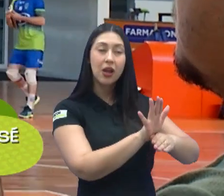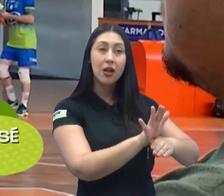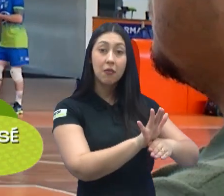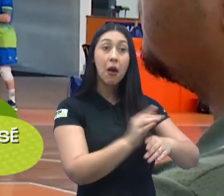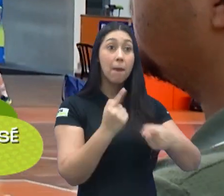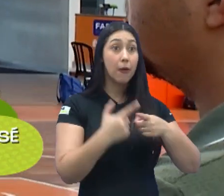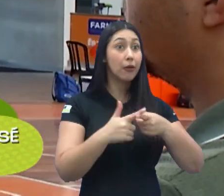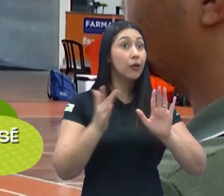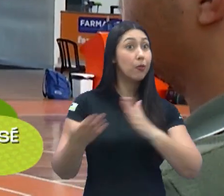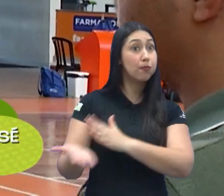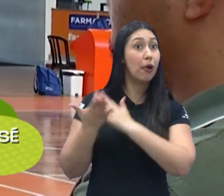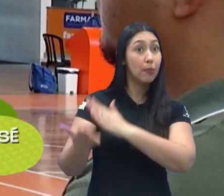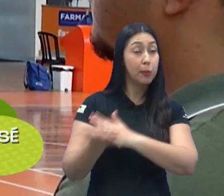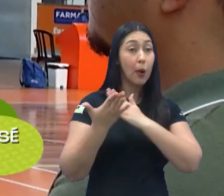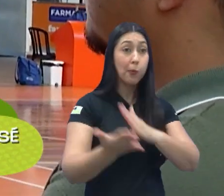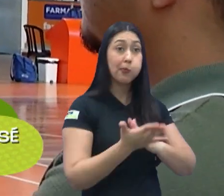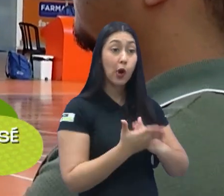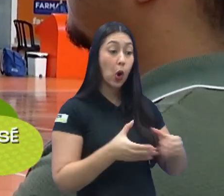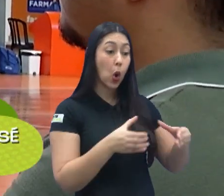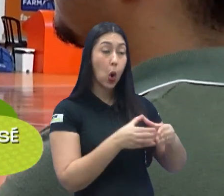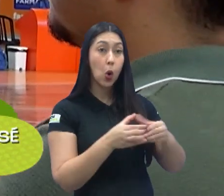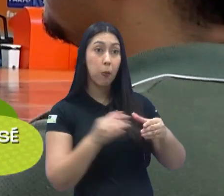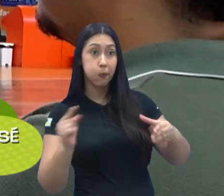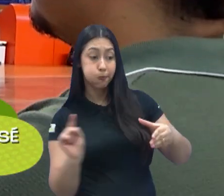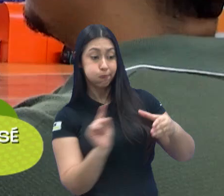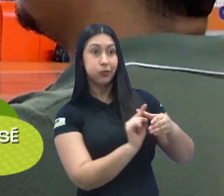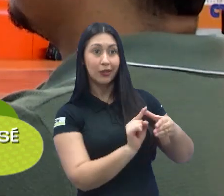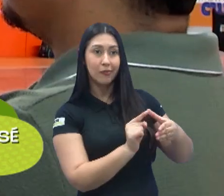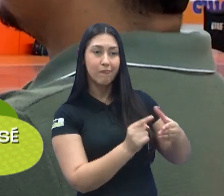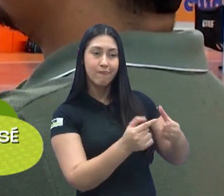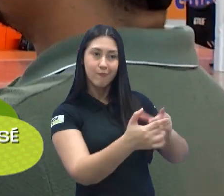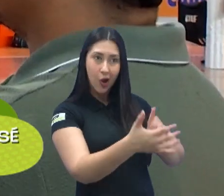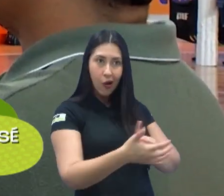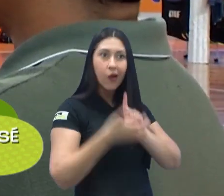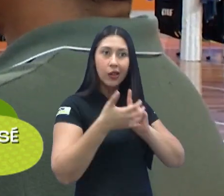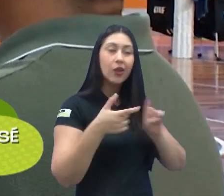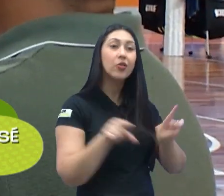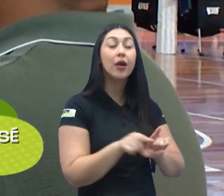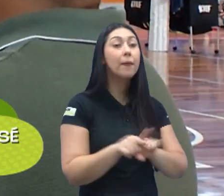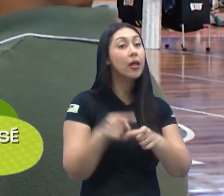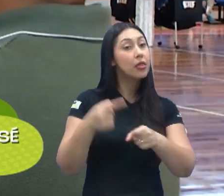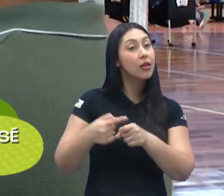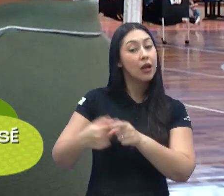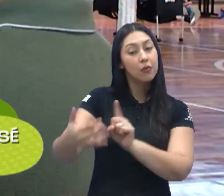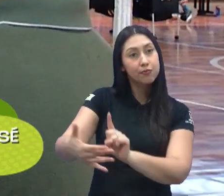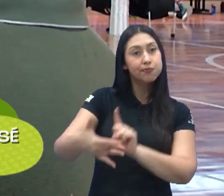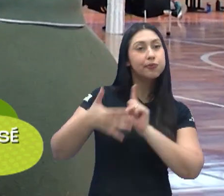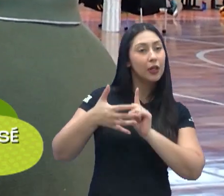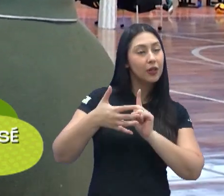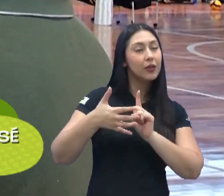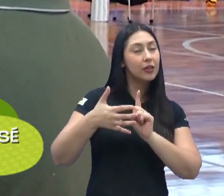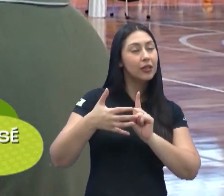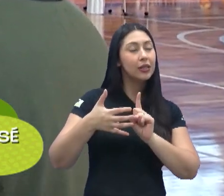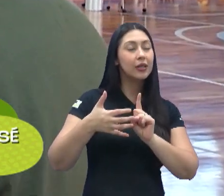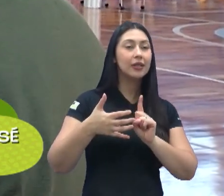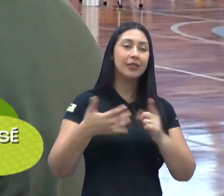aqui. Fui muito bem recebido pela cidade, muito bem recebido pelos torcedores, pela equipe e é uma honra. Agora,